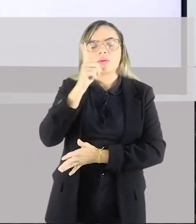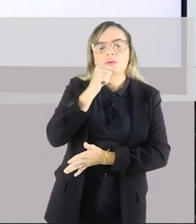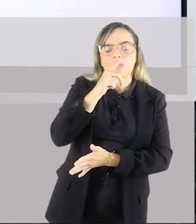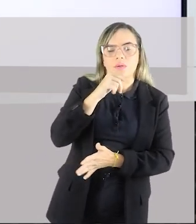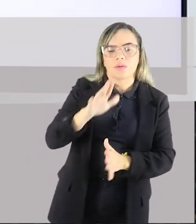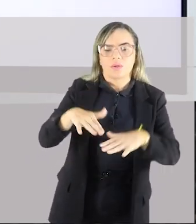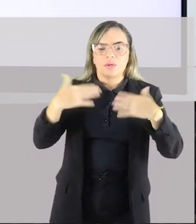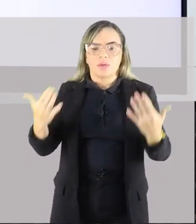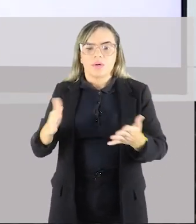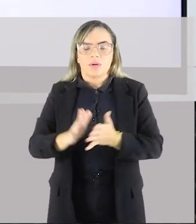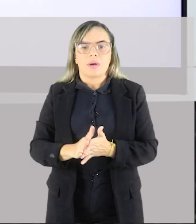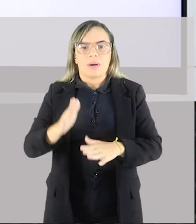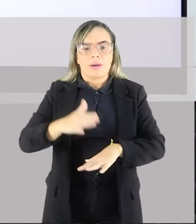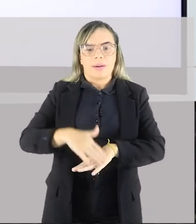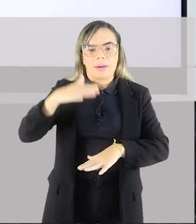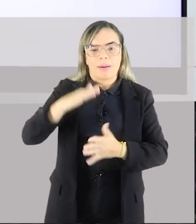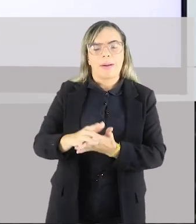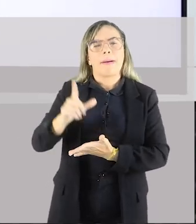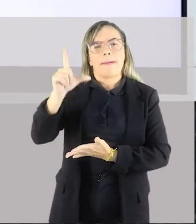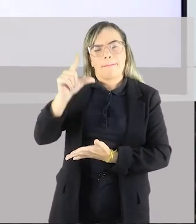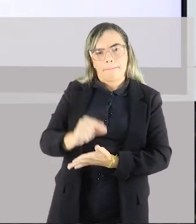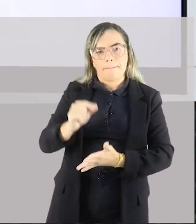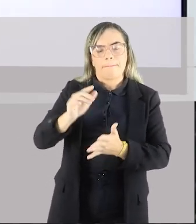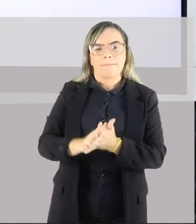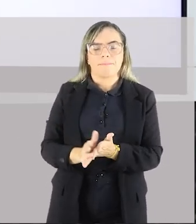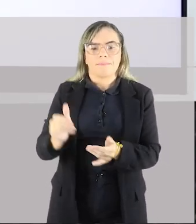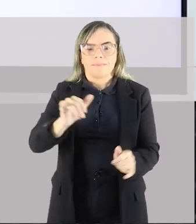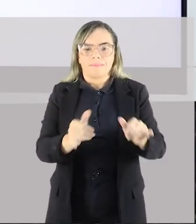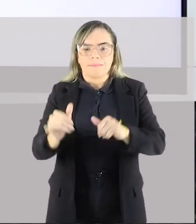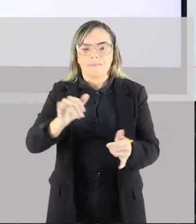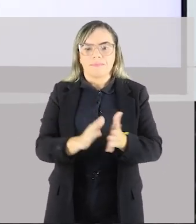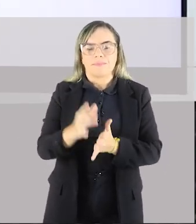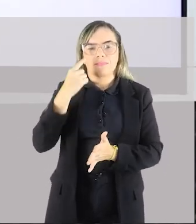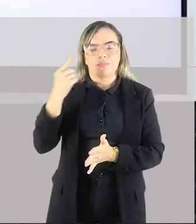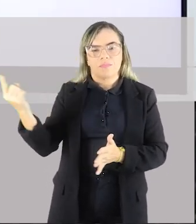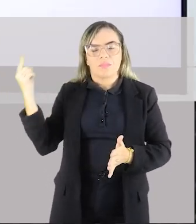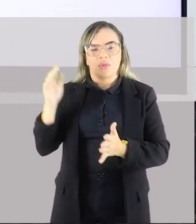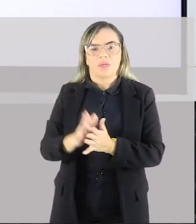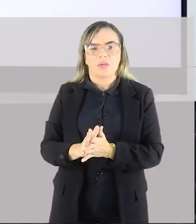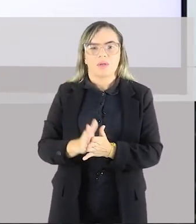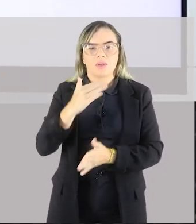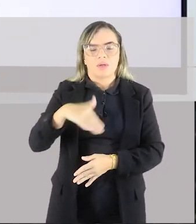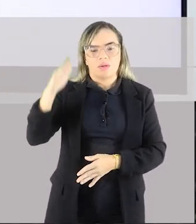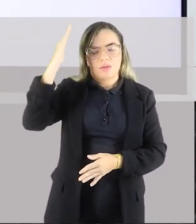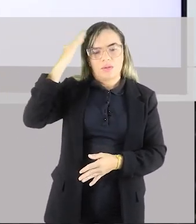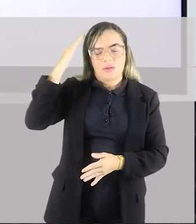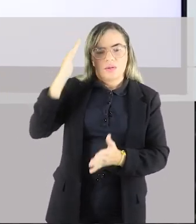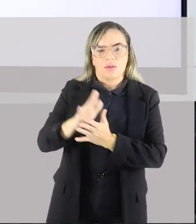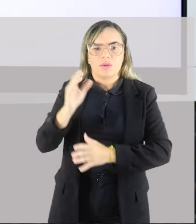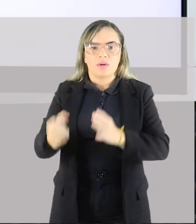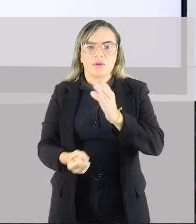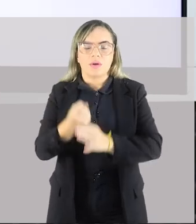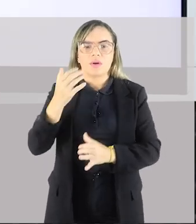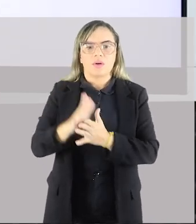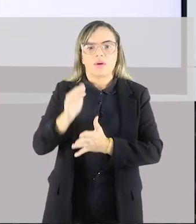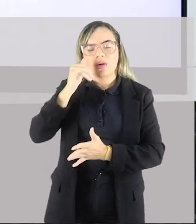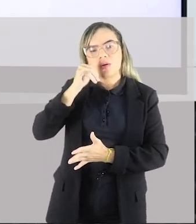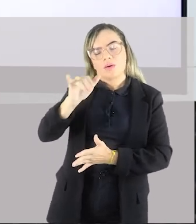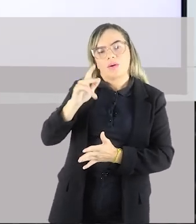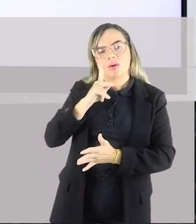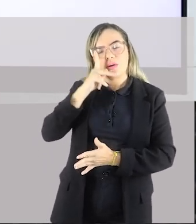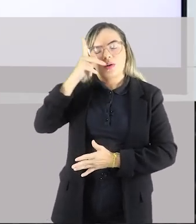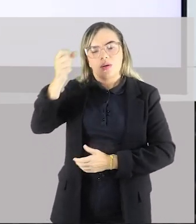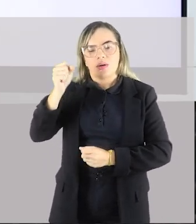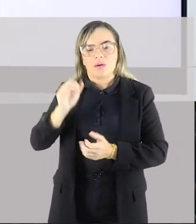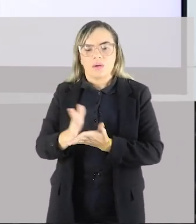pouquinho mais sobre, esses compostos. A gente também entende que essa formação da energia, a partir